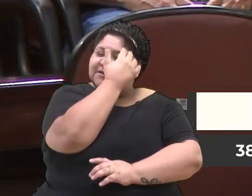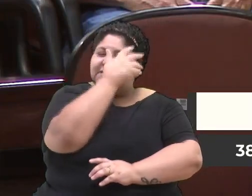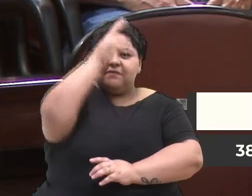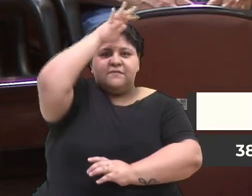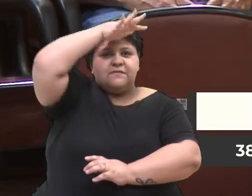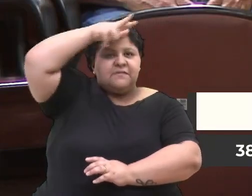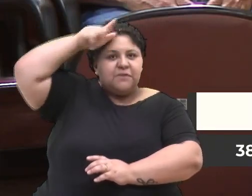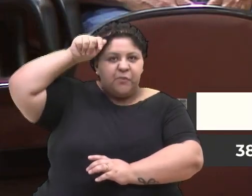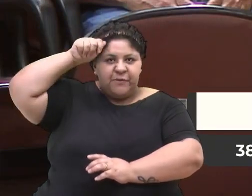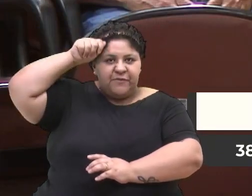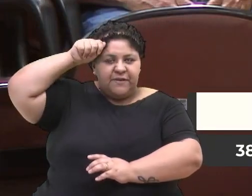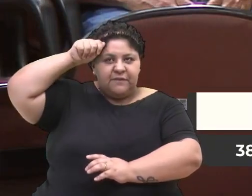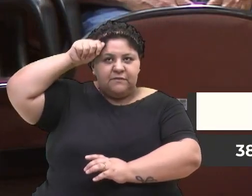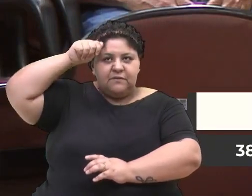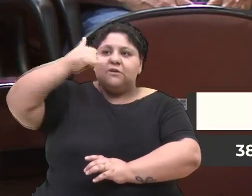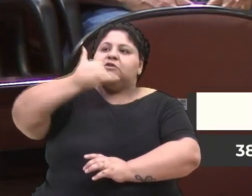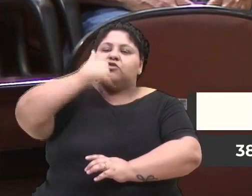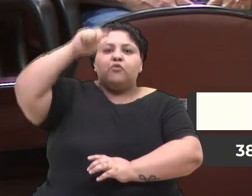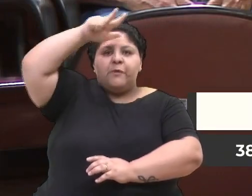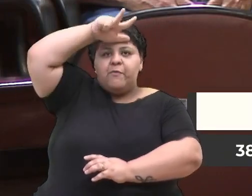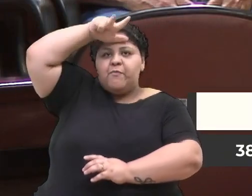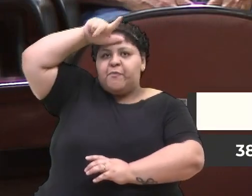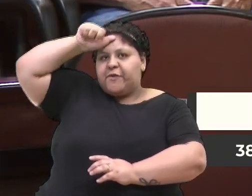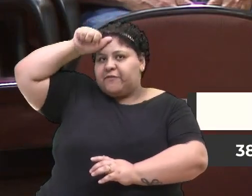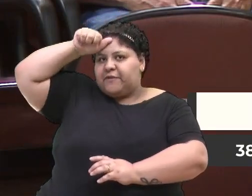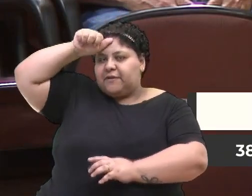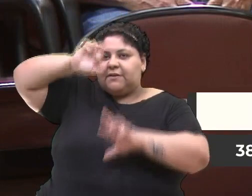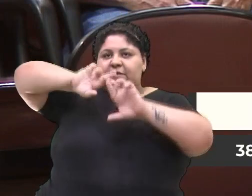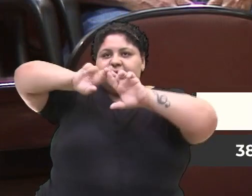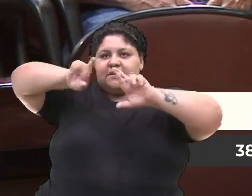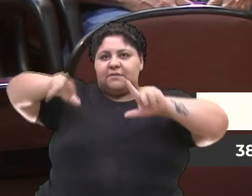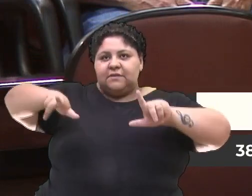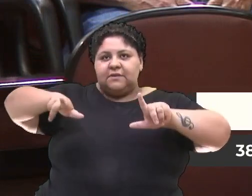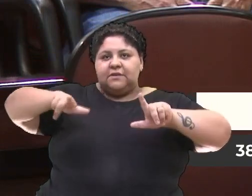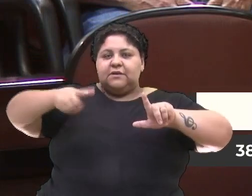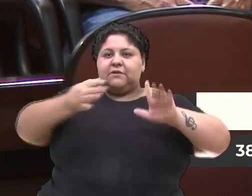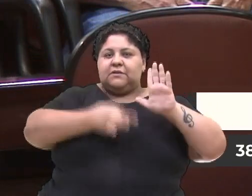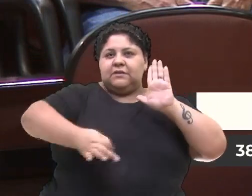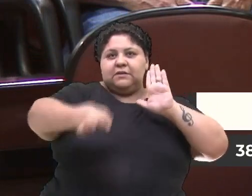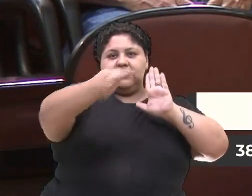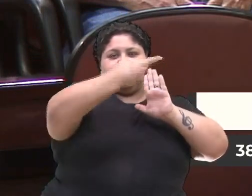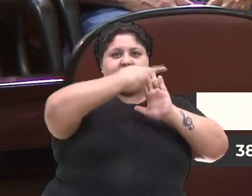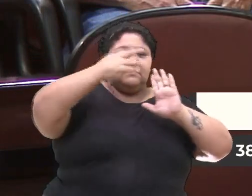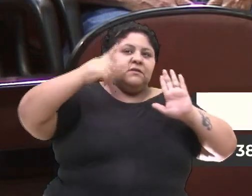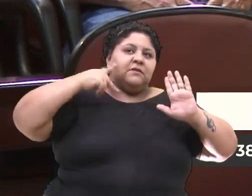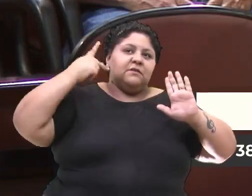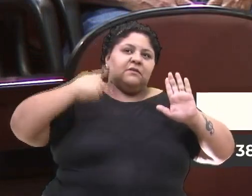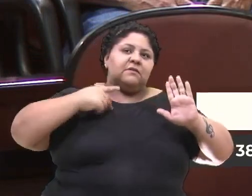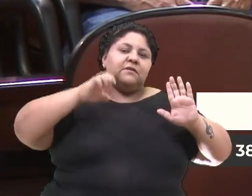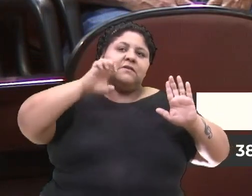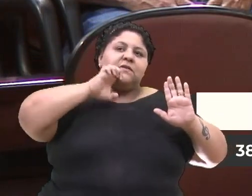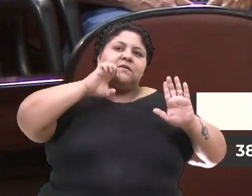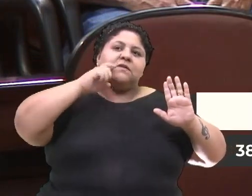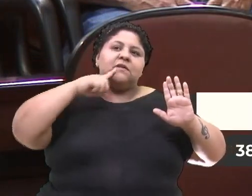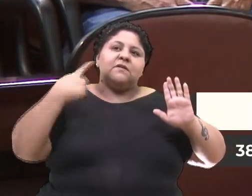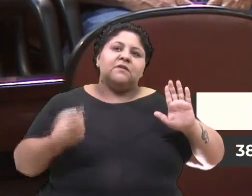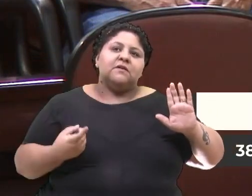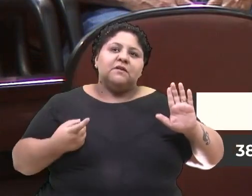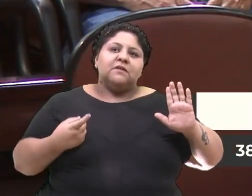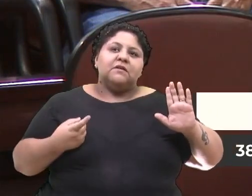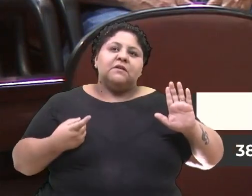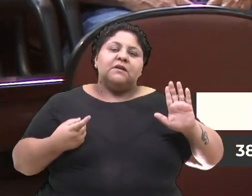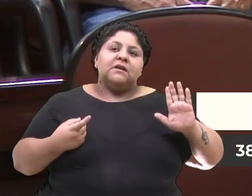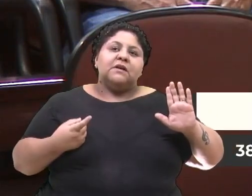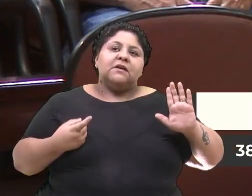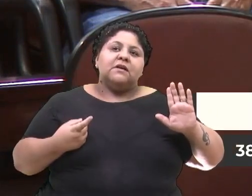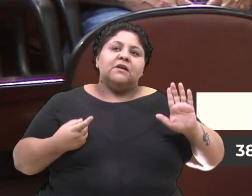prefeito Adiló, e diferente da posição da vereadora Rose, talvez da vereadora Estela, eu vejo que foi possibilitado